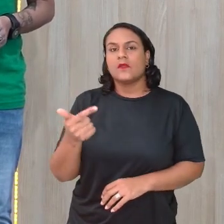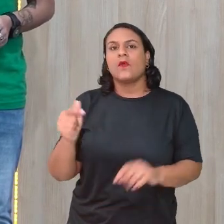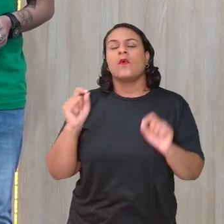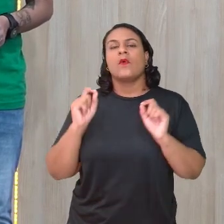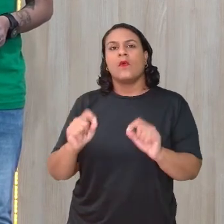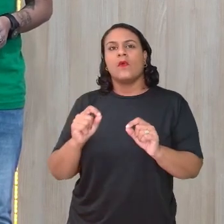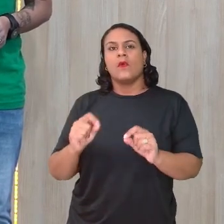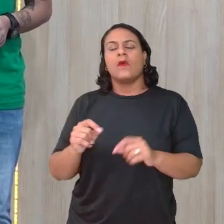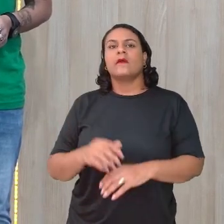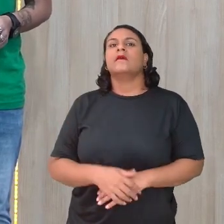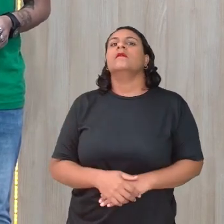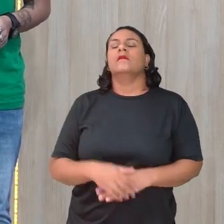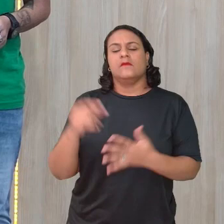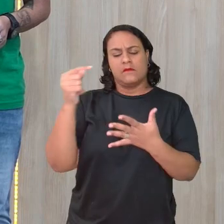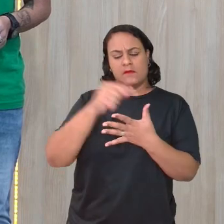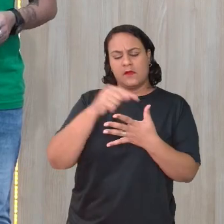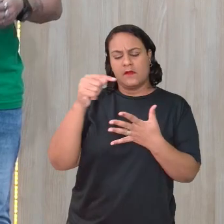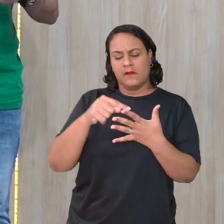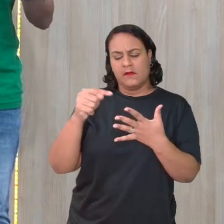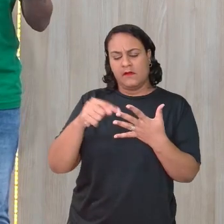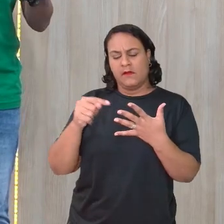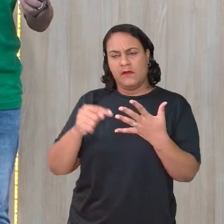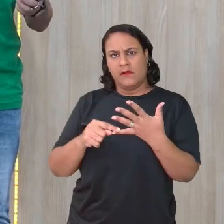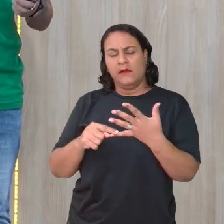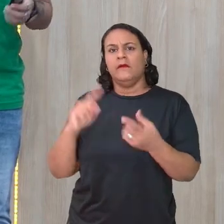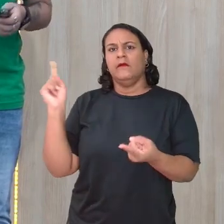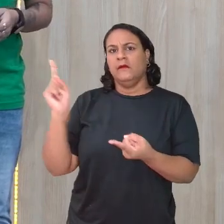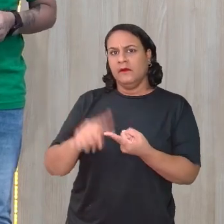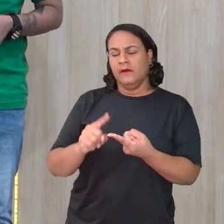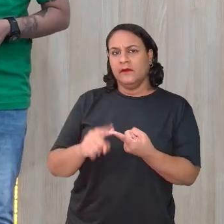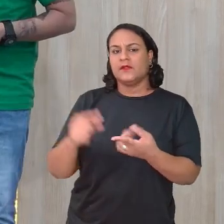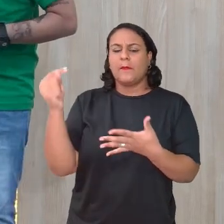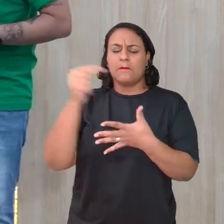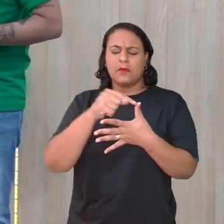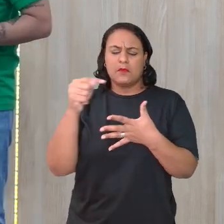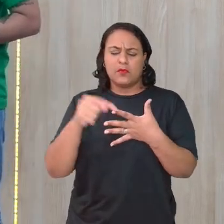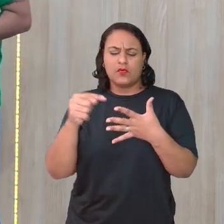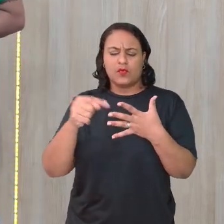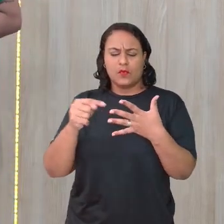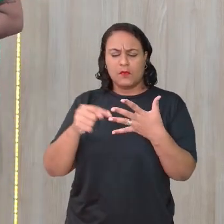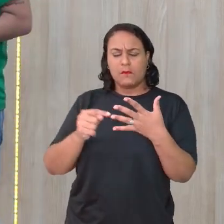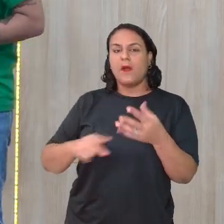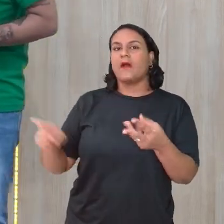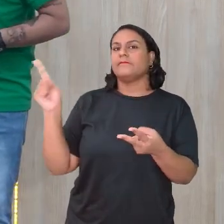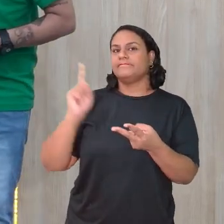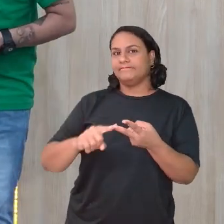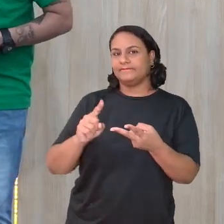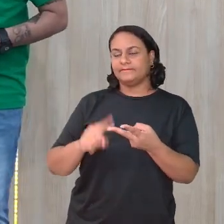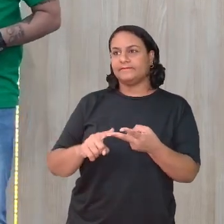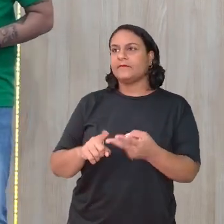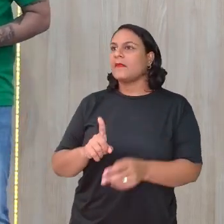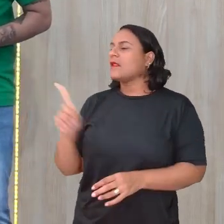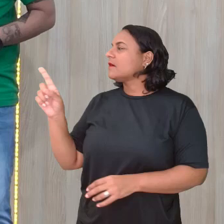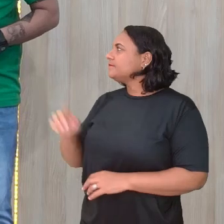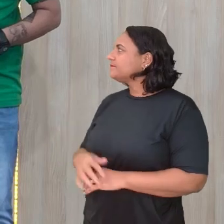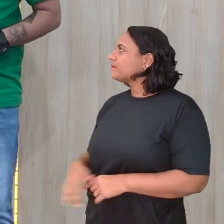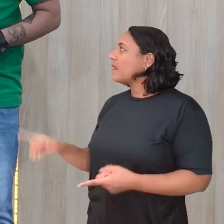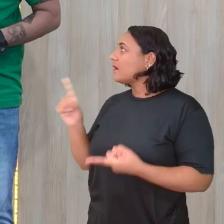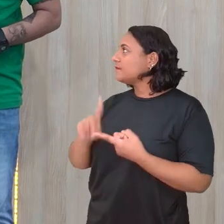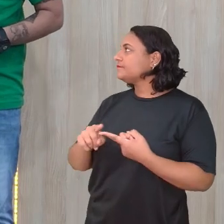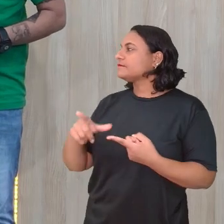é contar quantos casos favoráveis e quantos casos possíveis. Observa, casos favoráveis, eu tenho